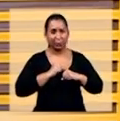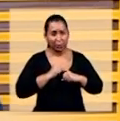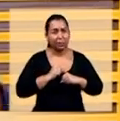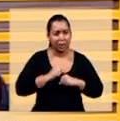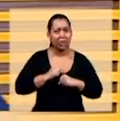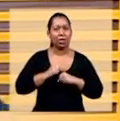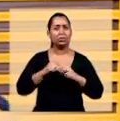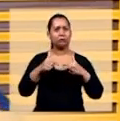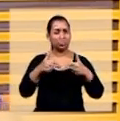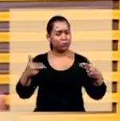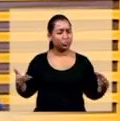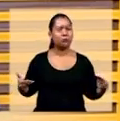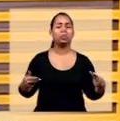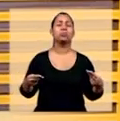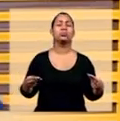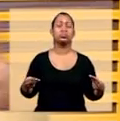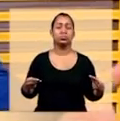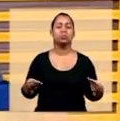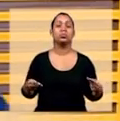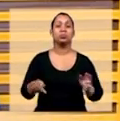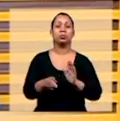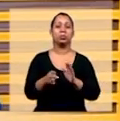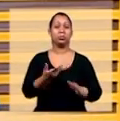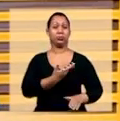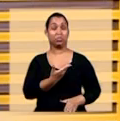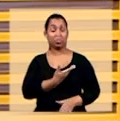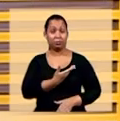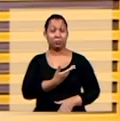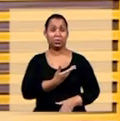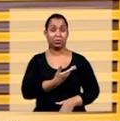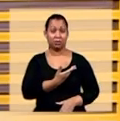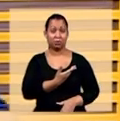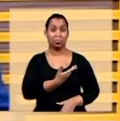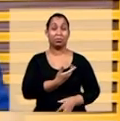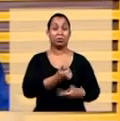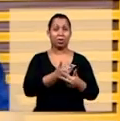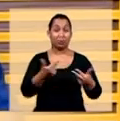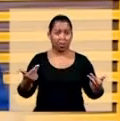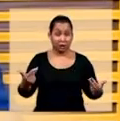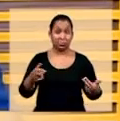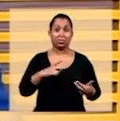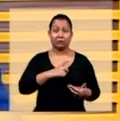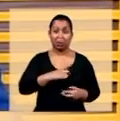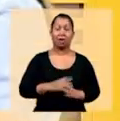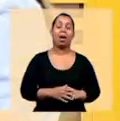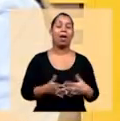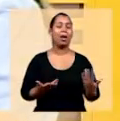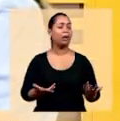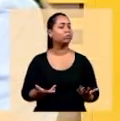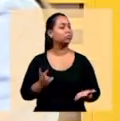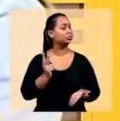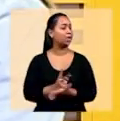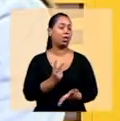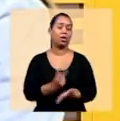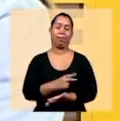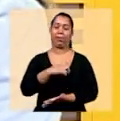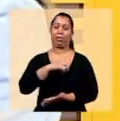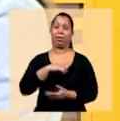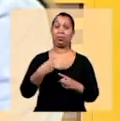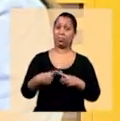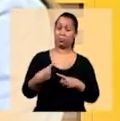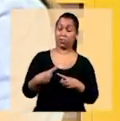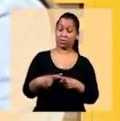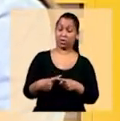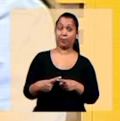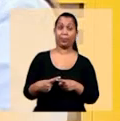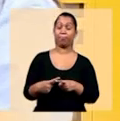situação de um assédio contumaz com relação a um colega? Como é que isso interfere na produtividade? Totalmente é afetado, não